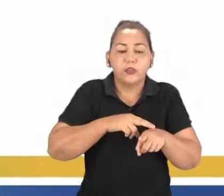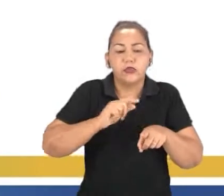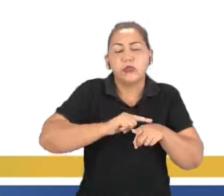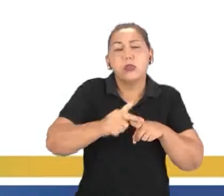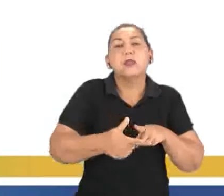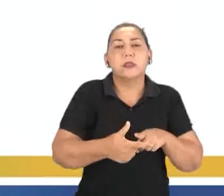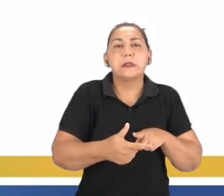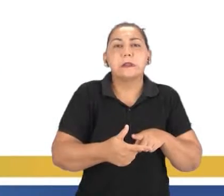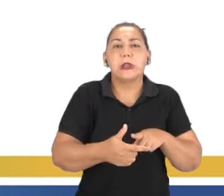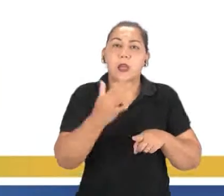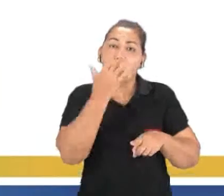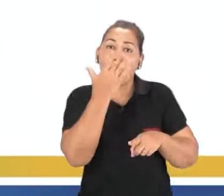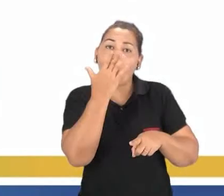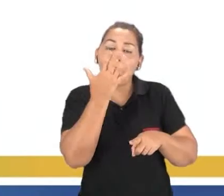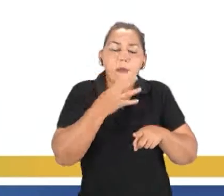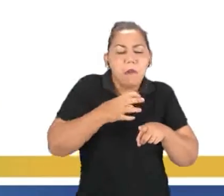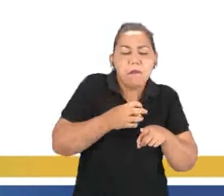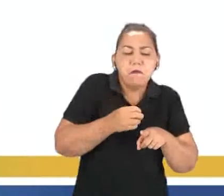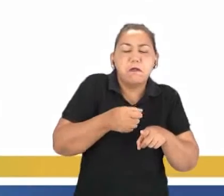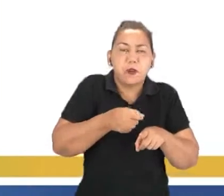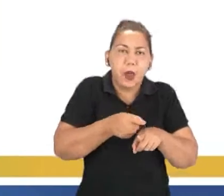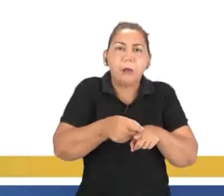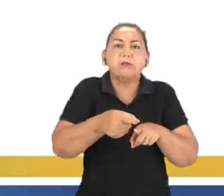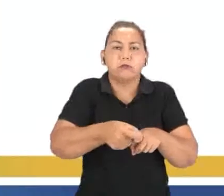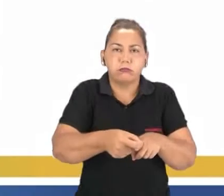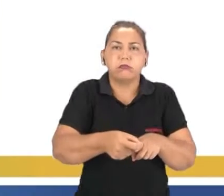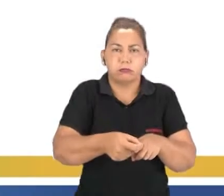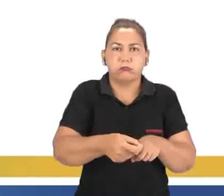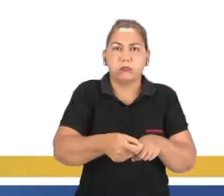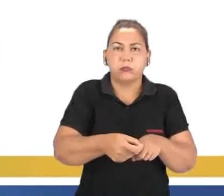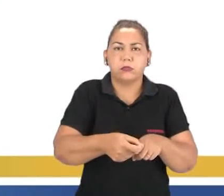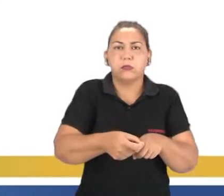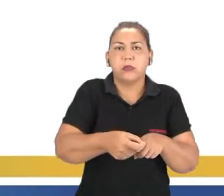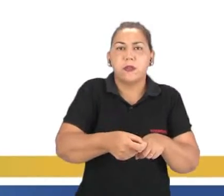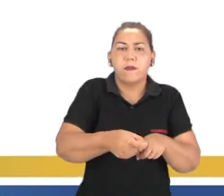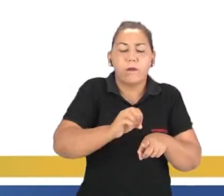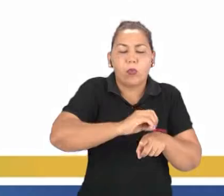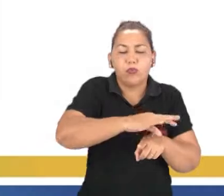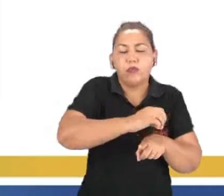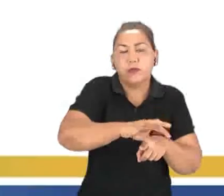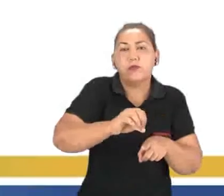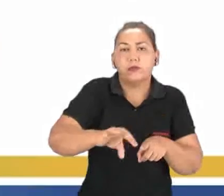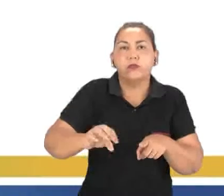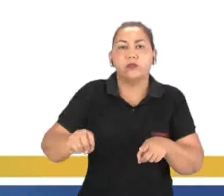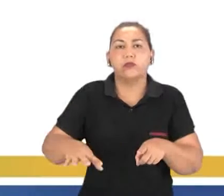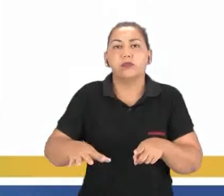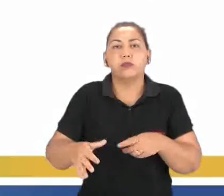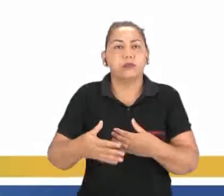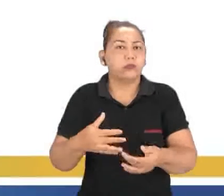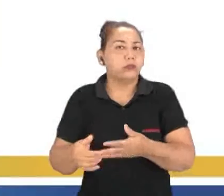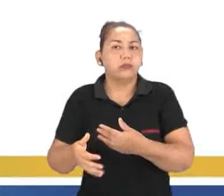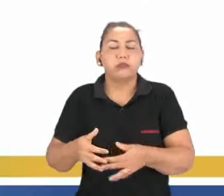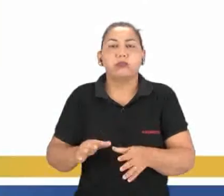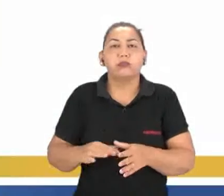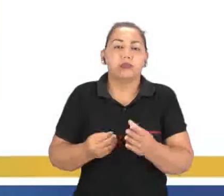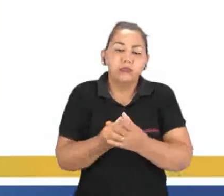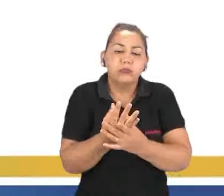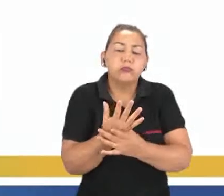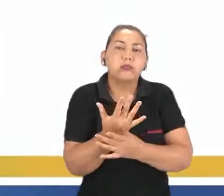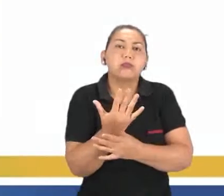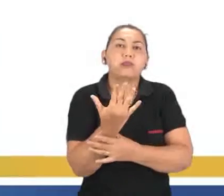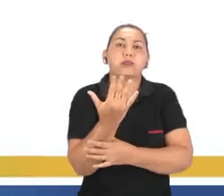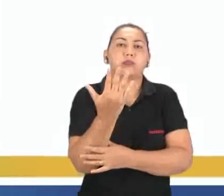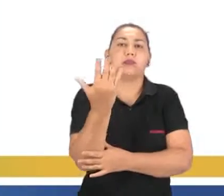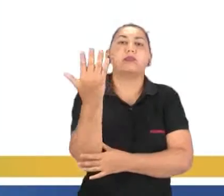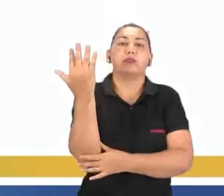de semente e textura da semente, elas vão se segregar, vão se dividir de forma independente na hora da